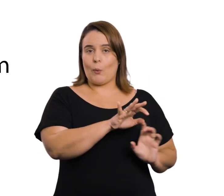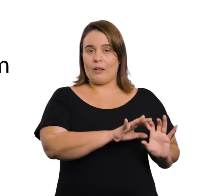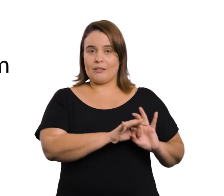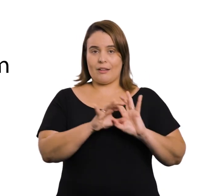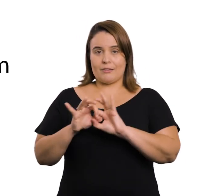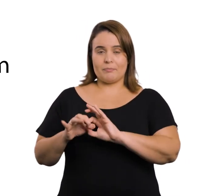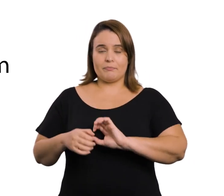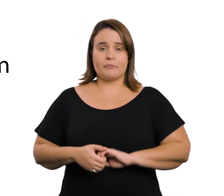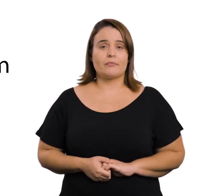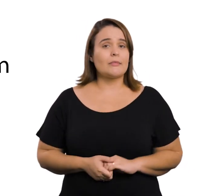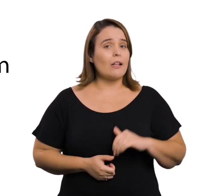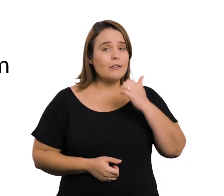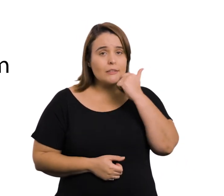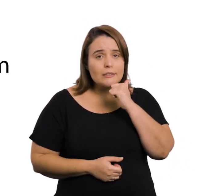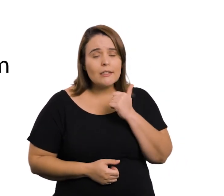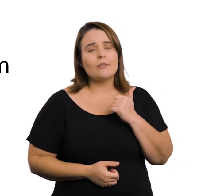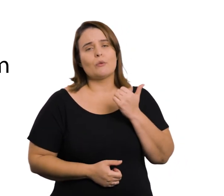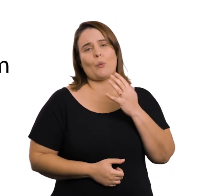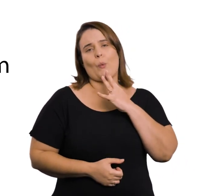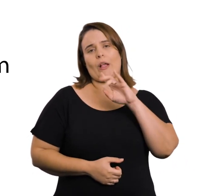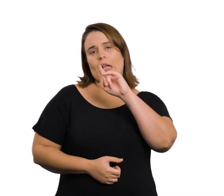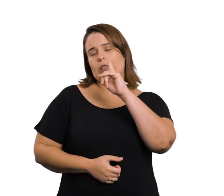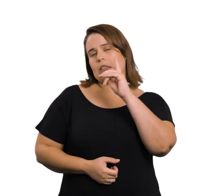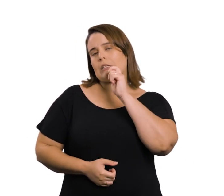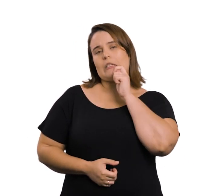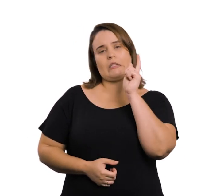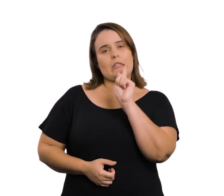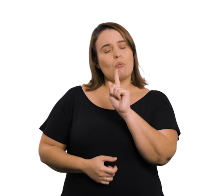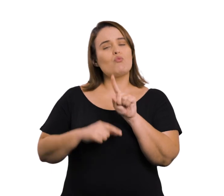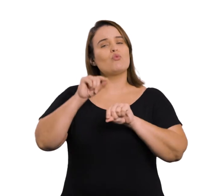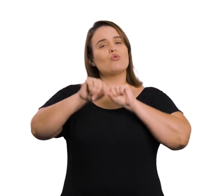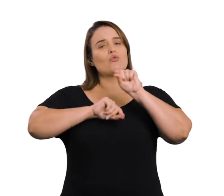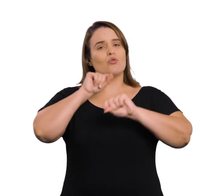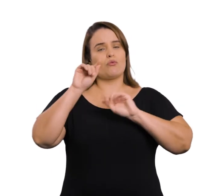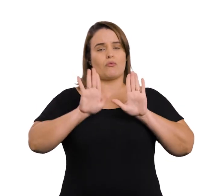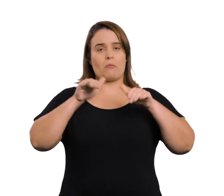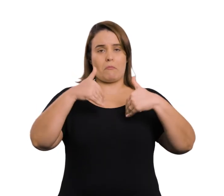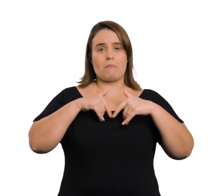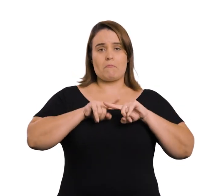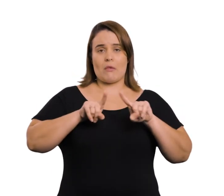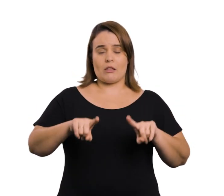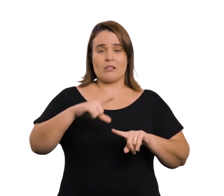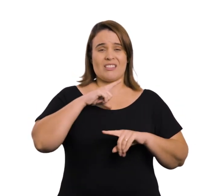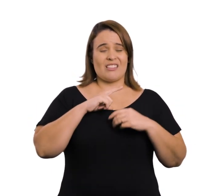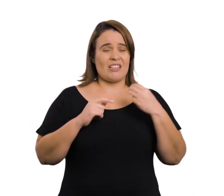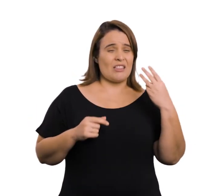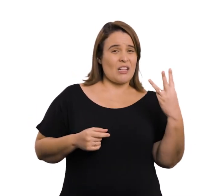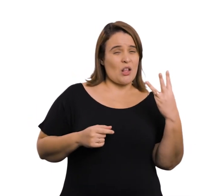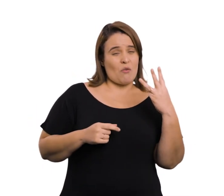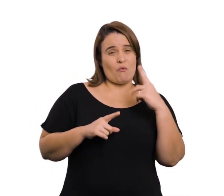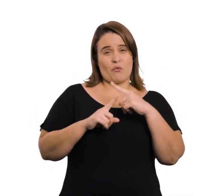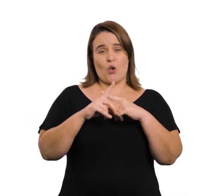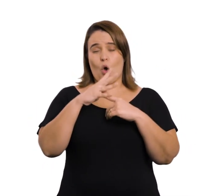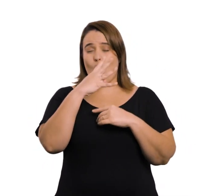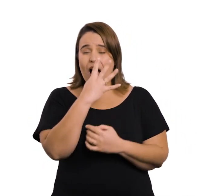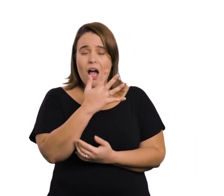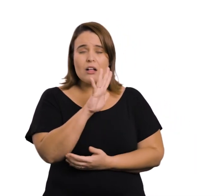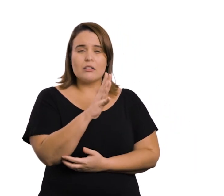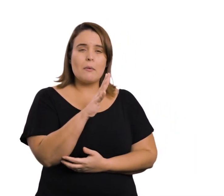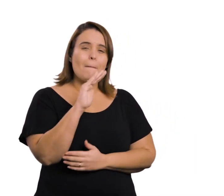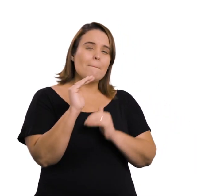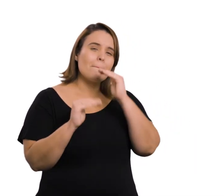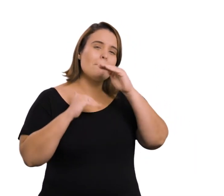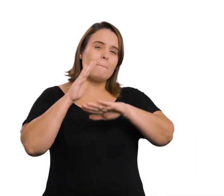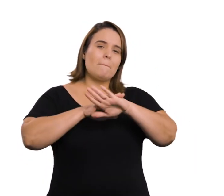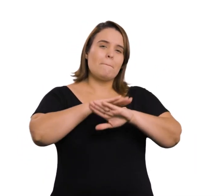e interação social em múltiplos contextos. A ciência ainda não conhece a causa do autismo, mas sabe-se que ele